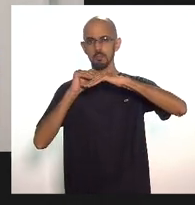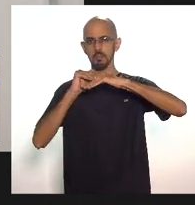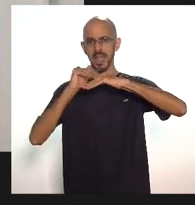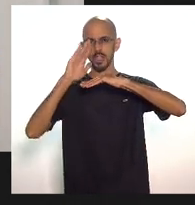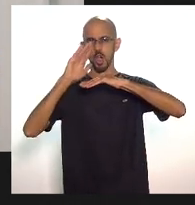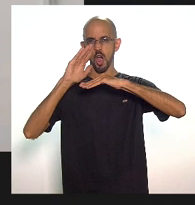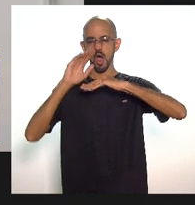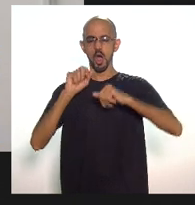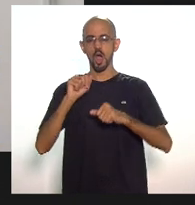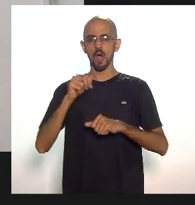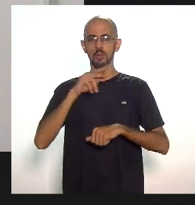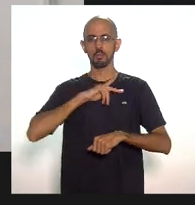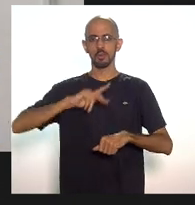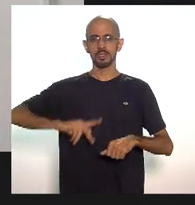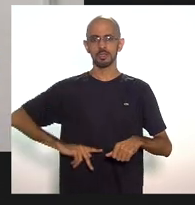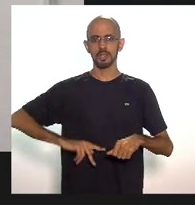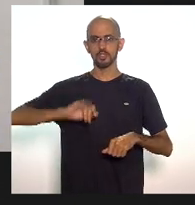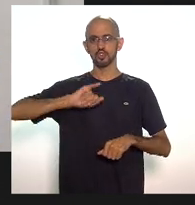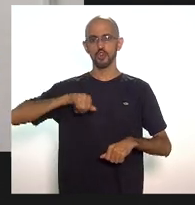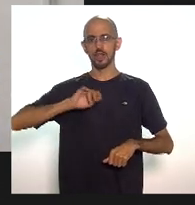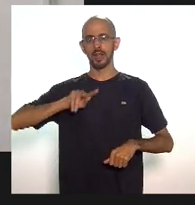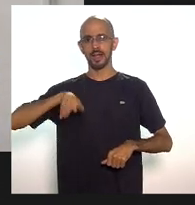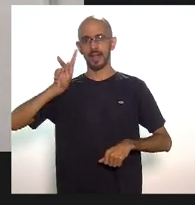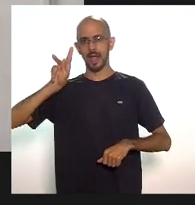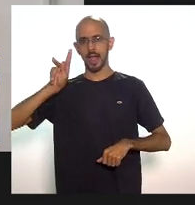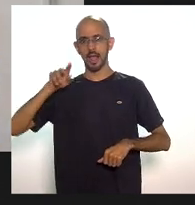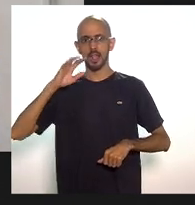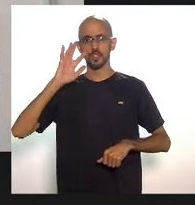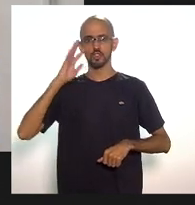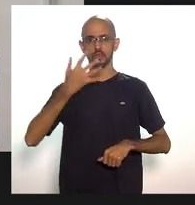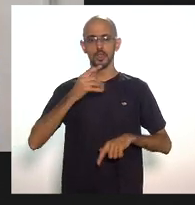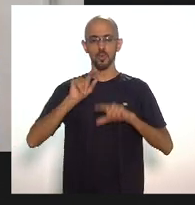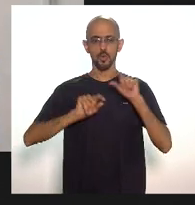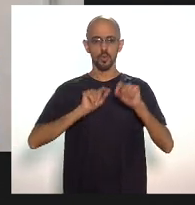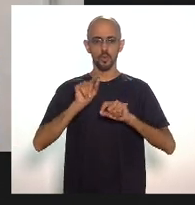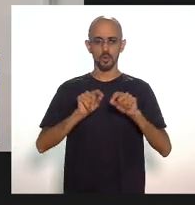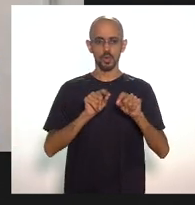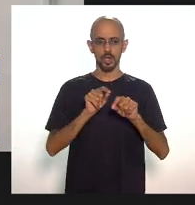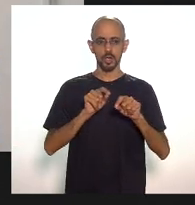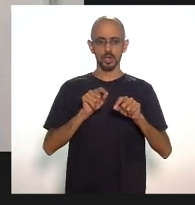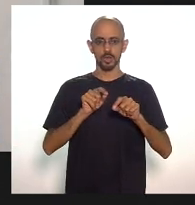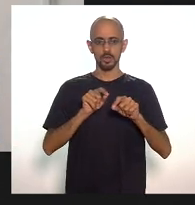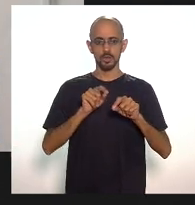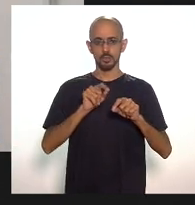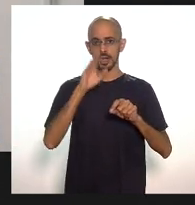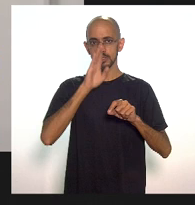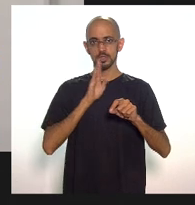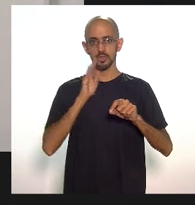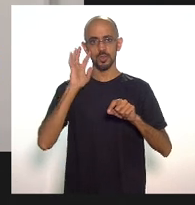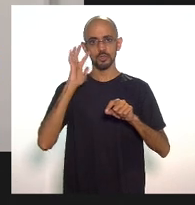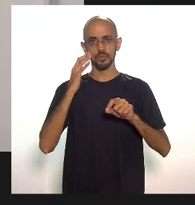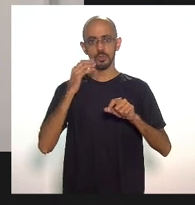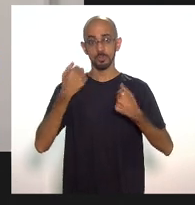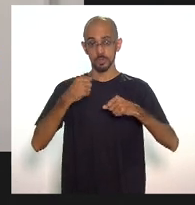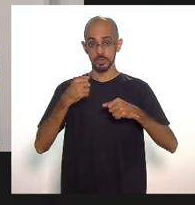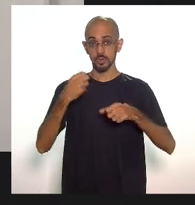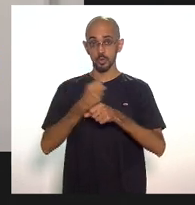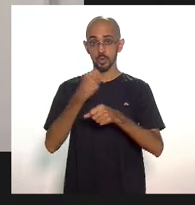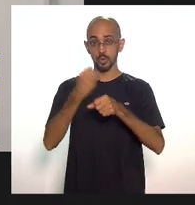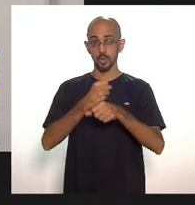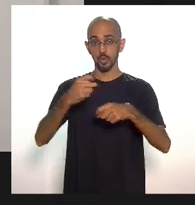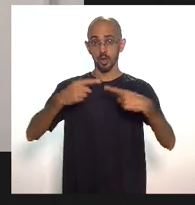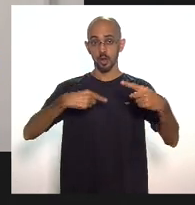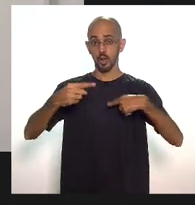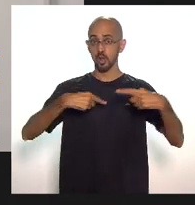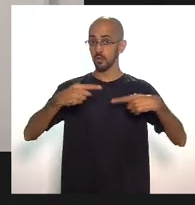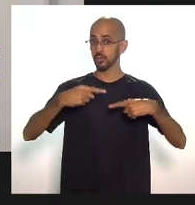Presidente Juscelino Kubitschek decidiu que o Brasil ele tinha que construir rodovias, né? E o Brasil ele tem aí